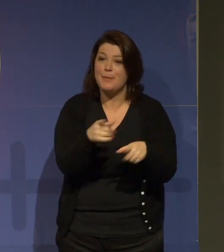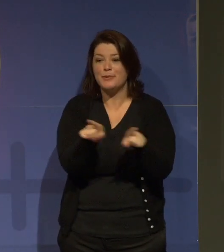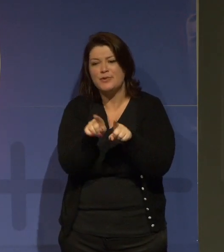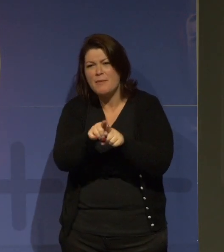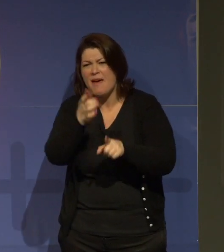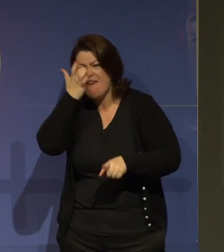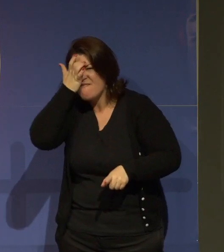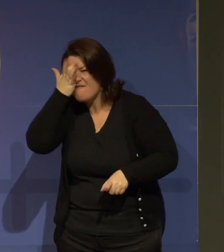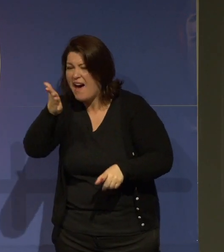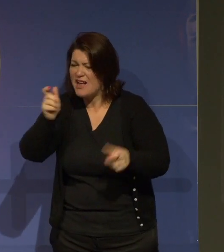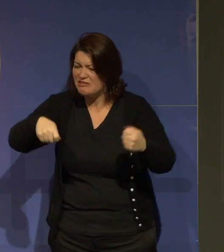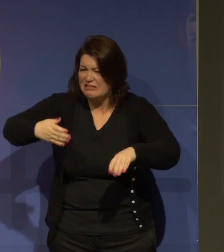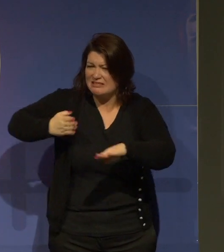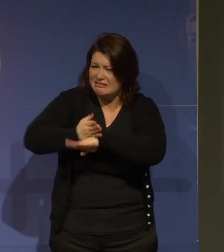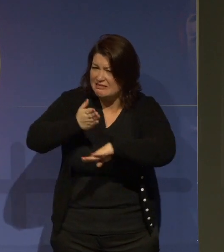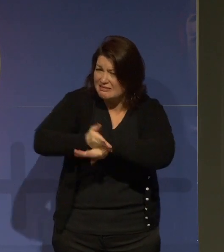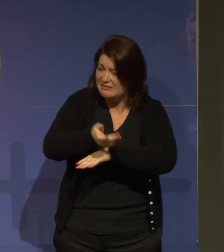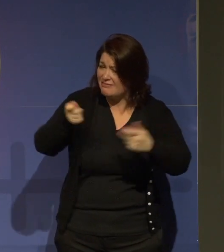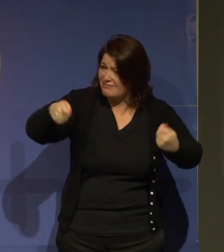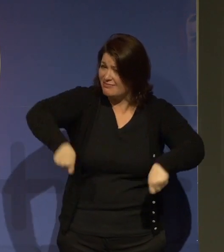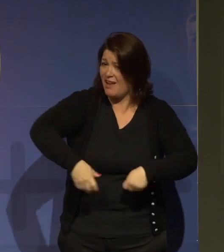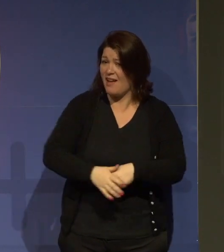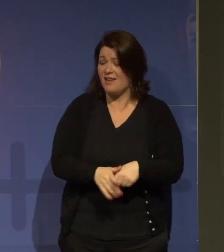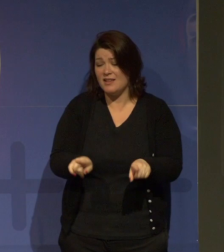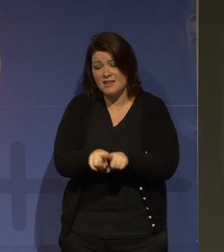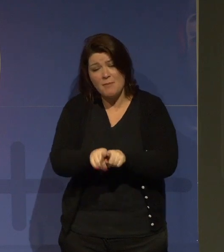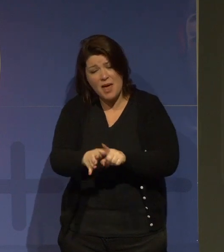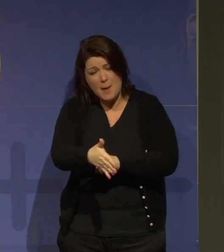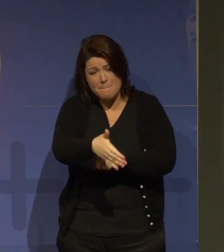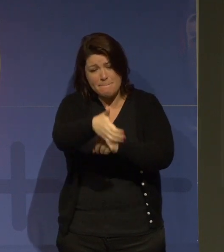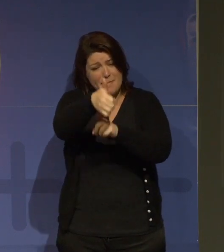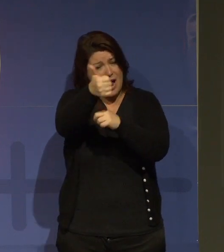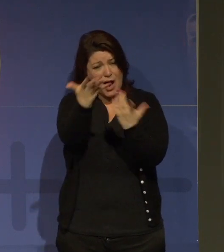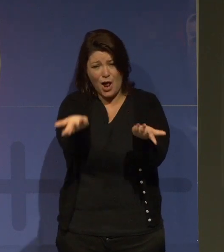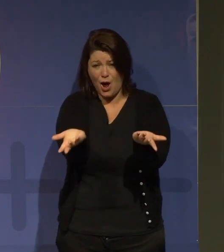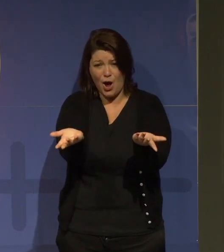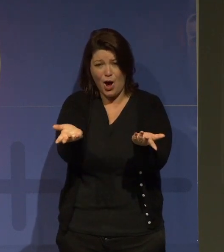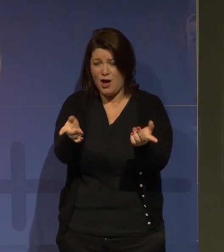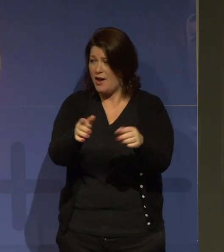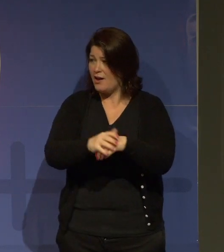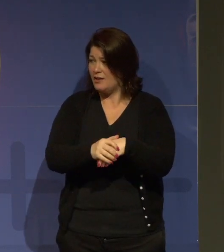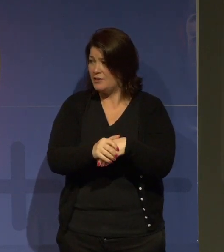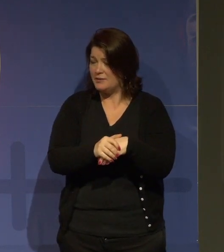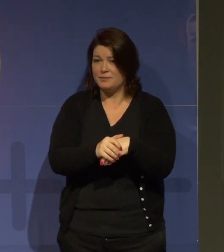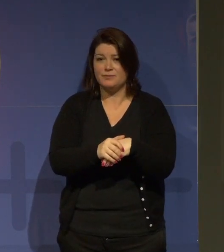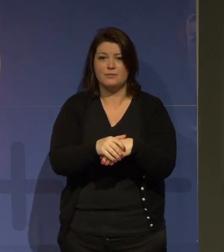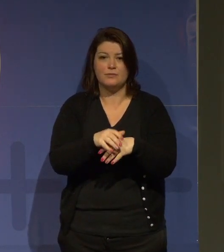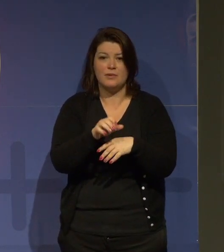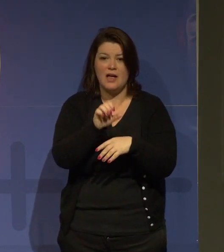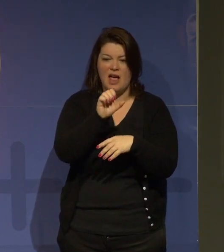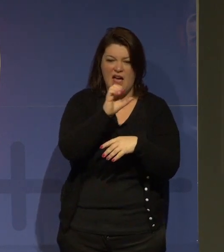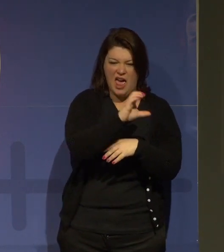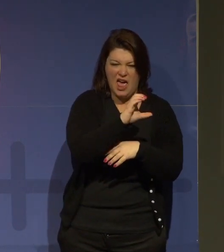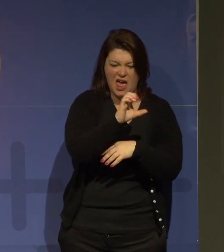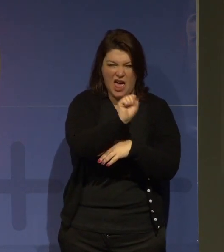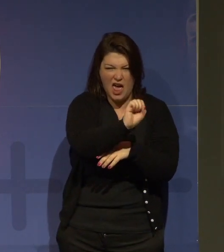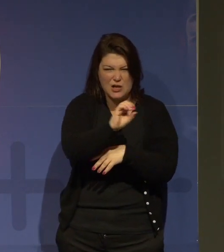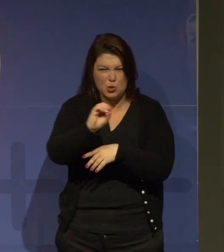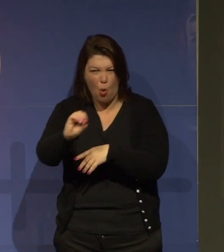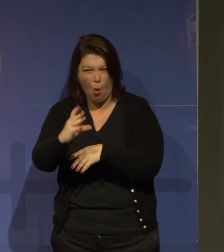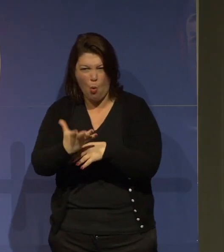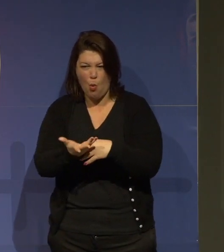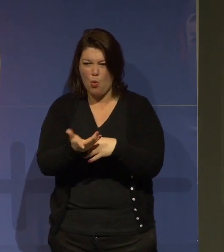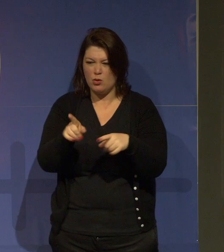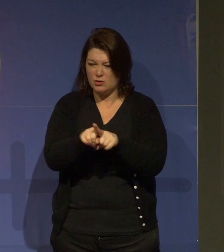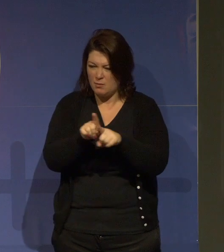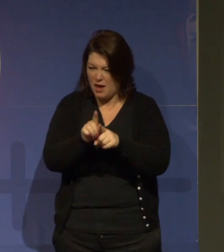fáceis de serem acessados, melhora o posicionamento, aí toda essa questão, né, do SEO melhora o ranqueamento